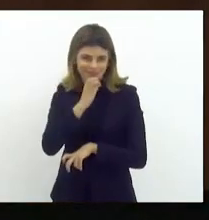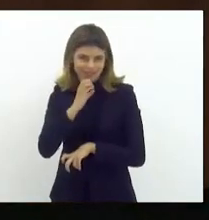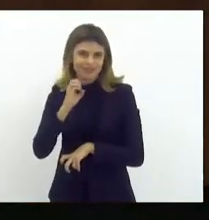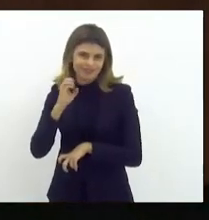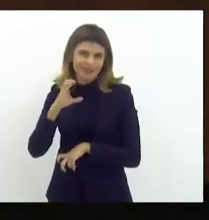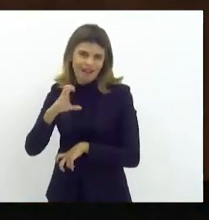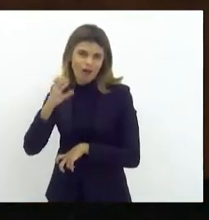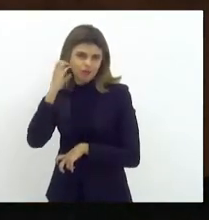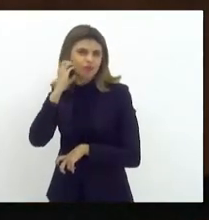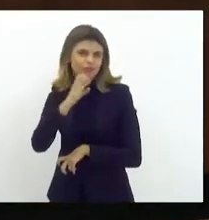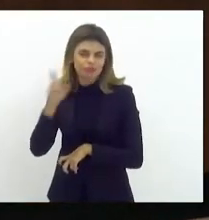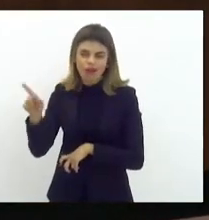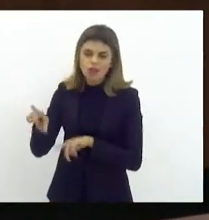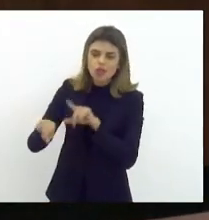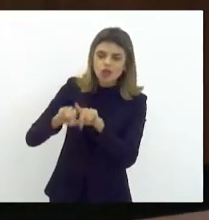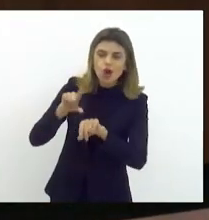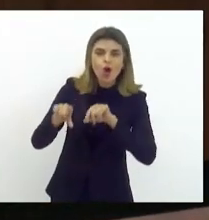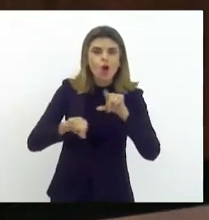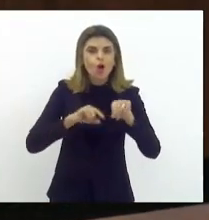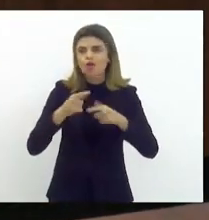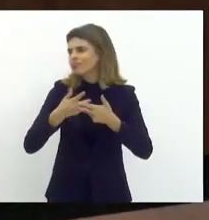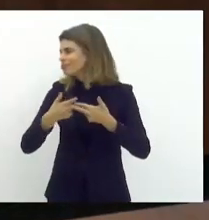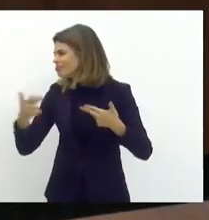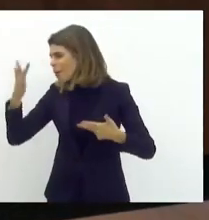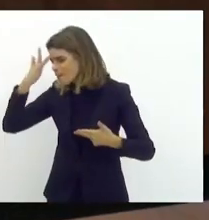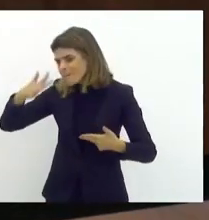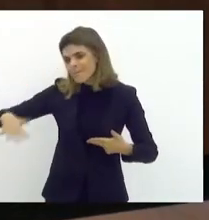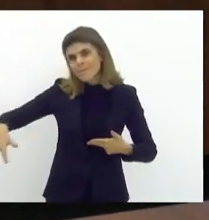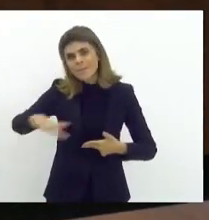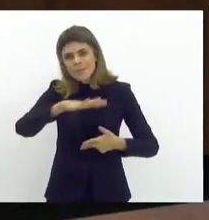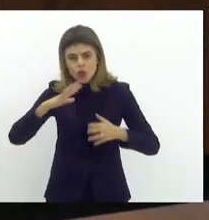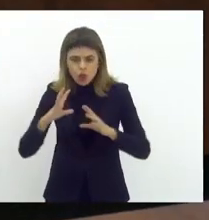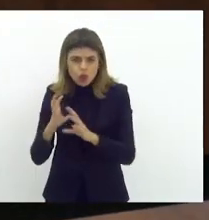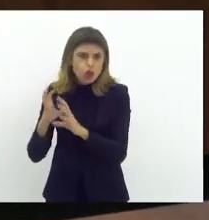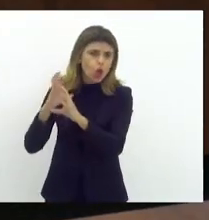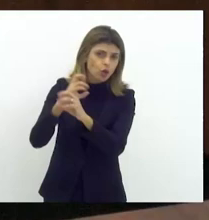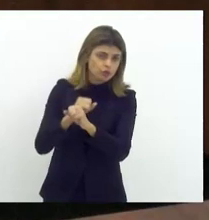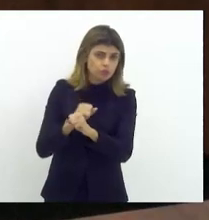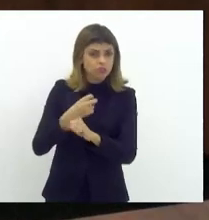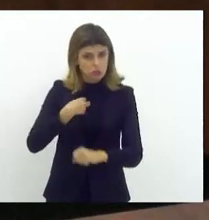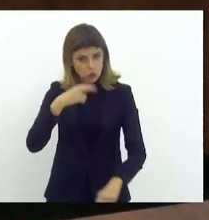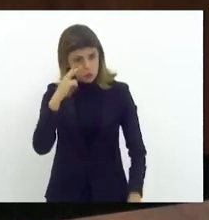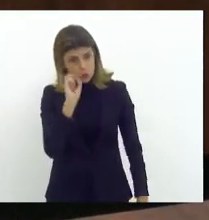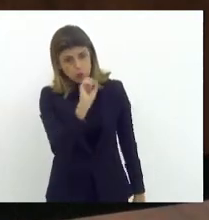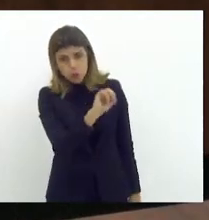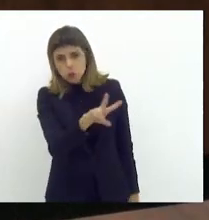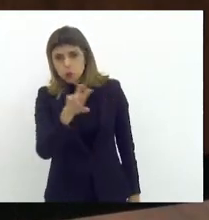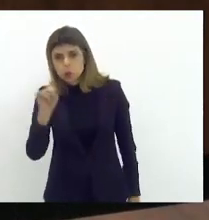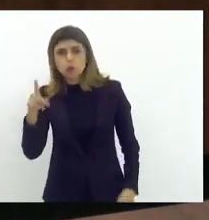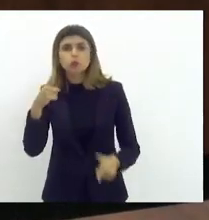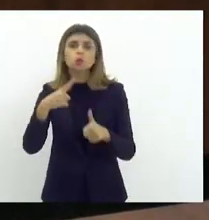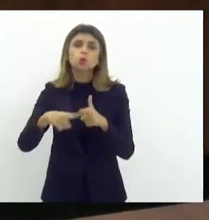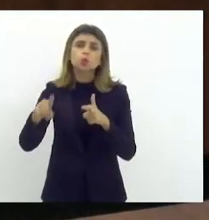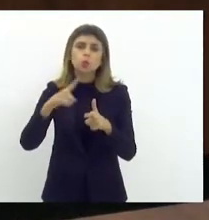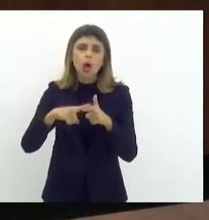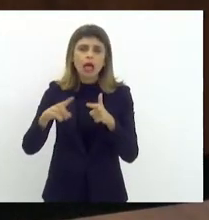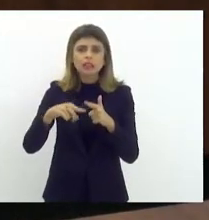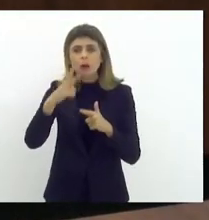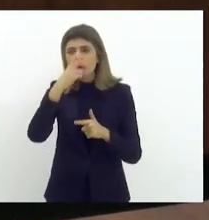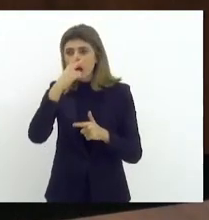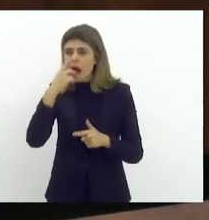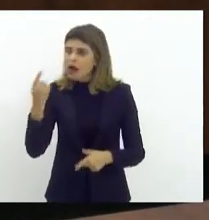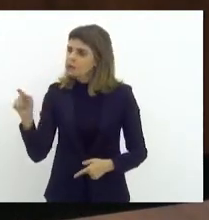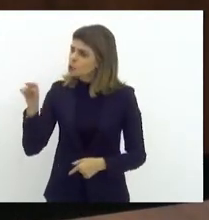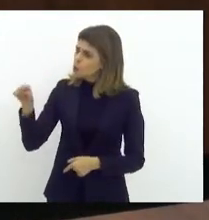pelo bem da totalidade da população Fluminense veja que situação draconiana de ficar entre a cruz